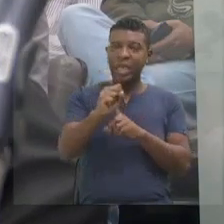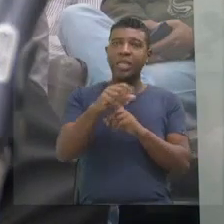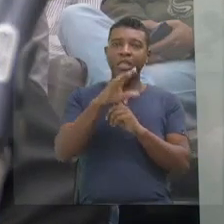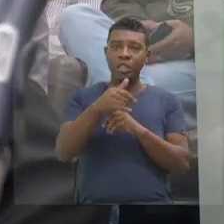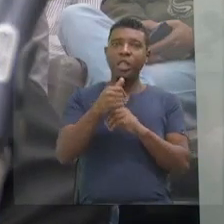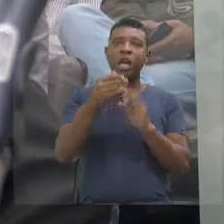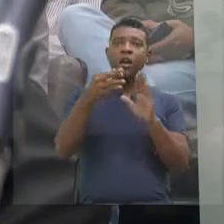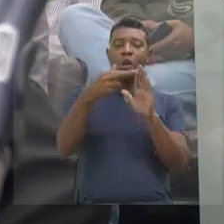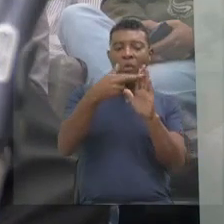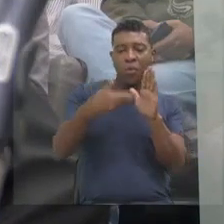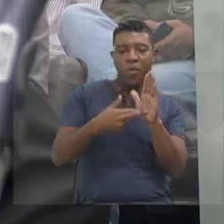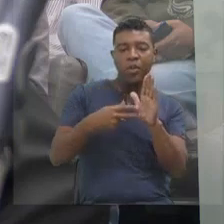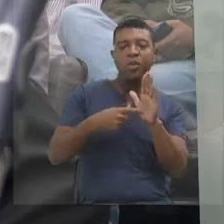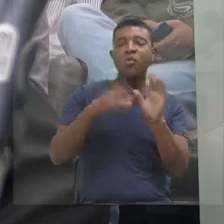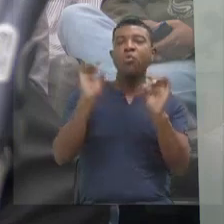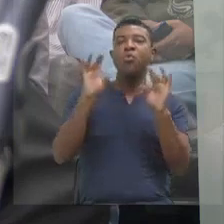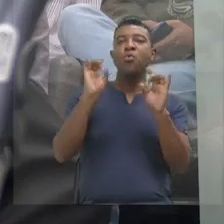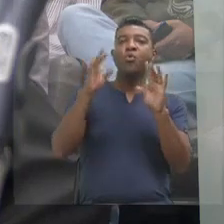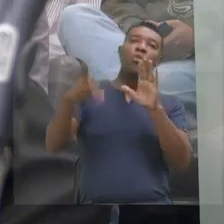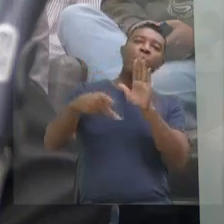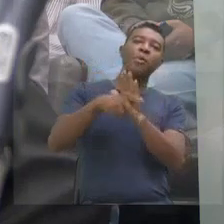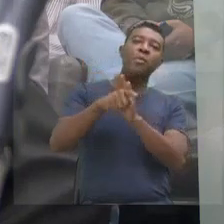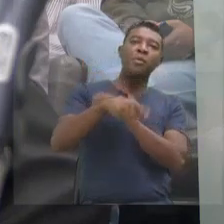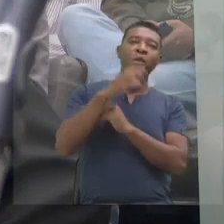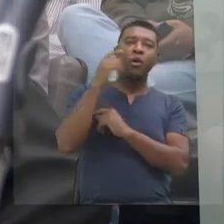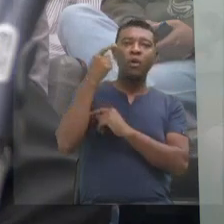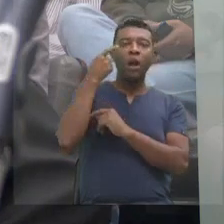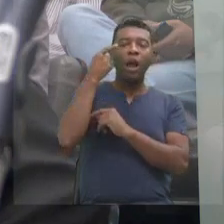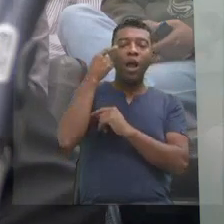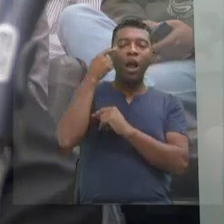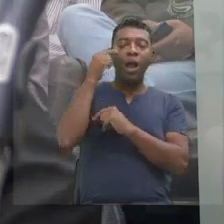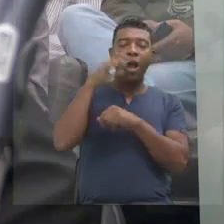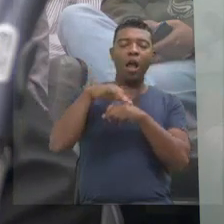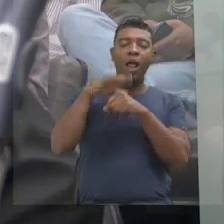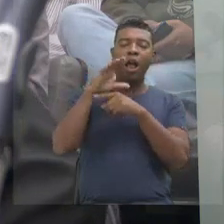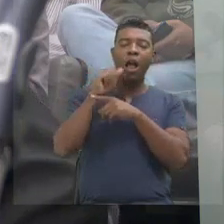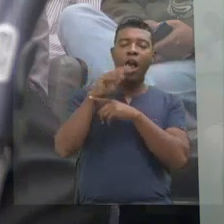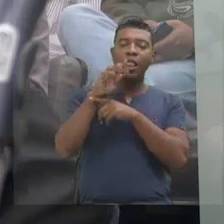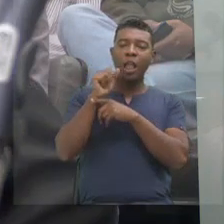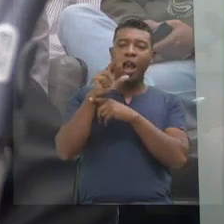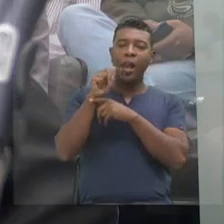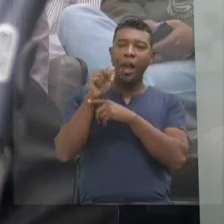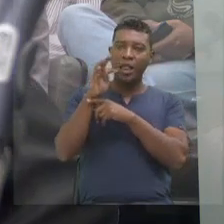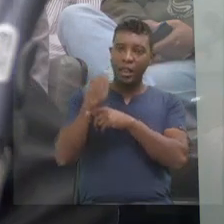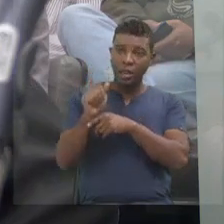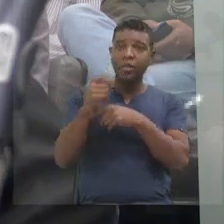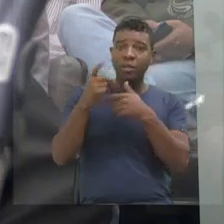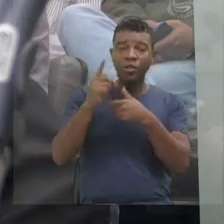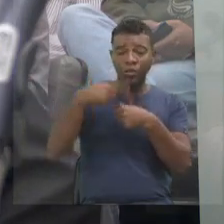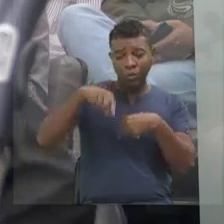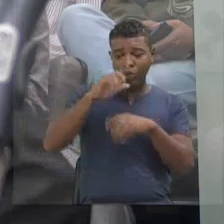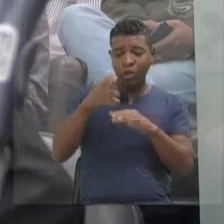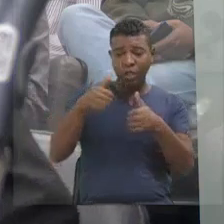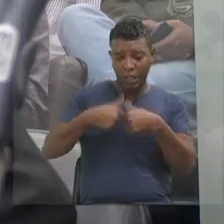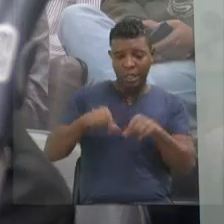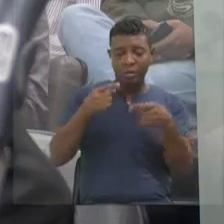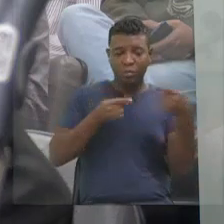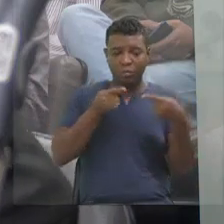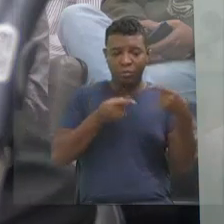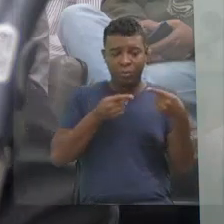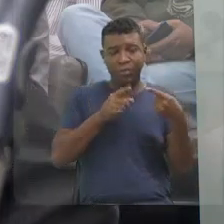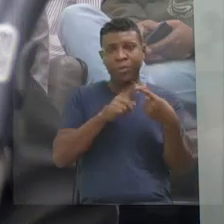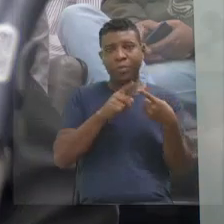específica para catarata né que foi terminou agora a execução em abril Já estamos com essa discussão em relação